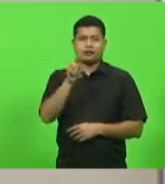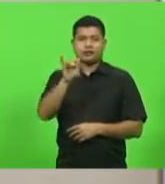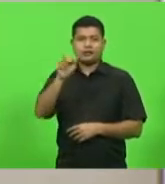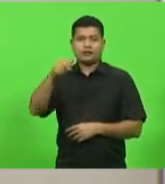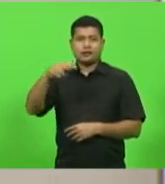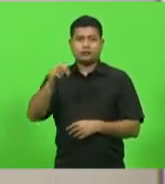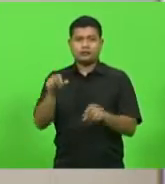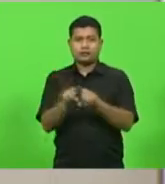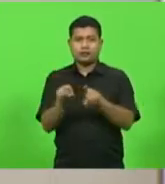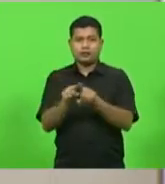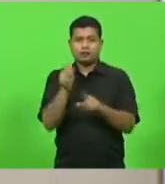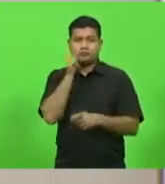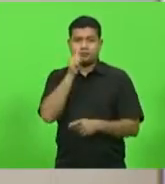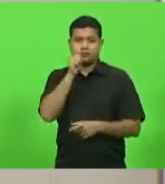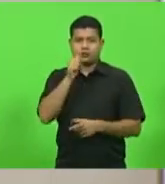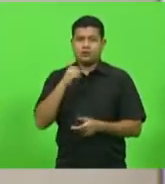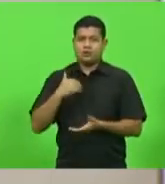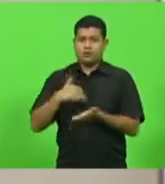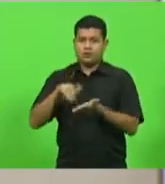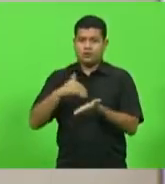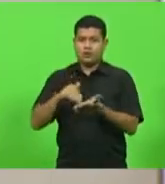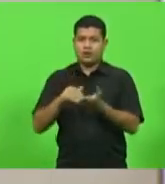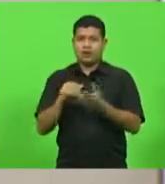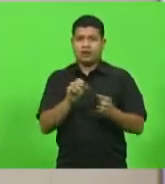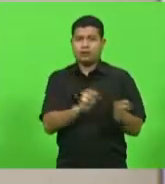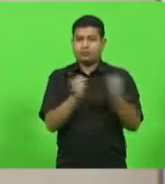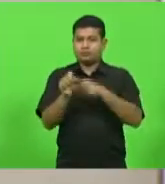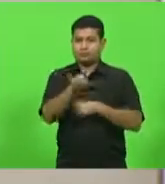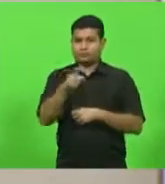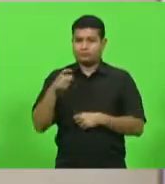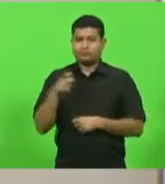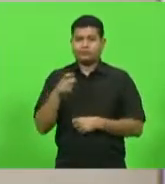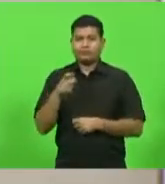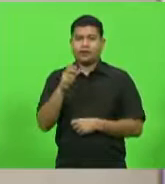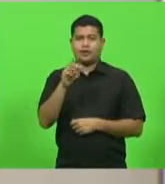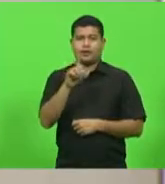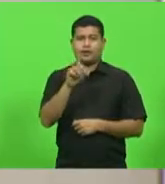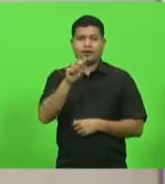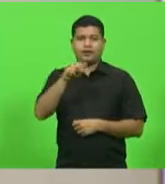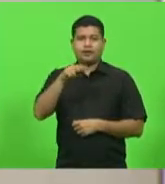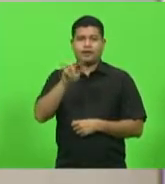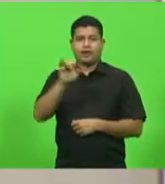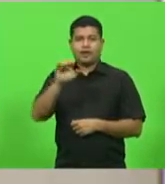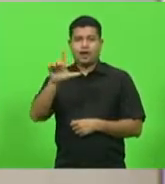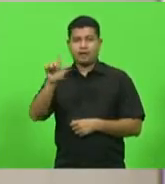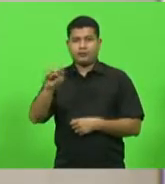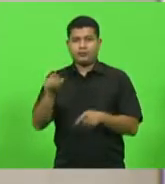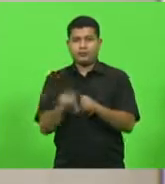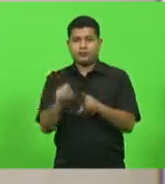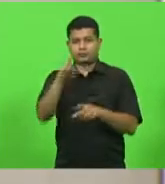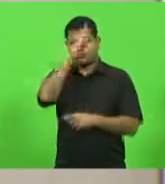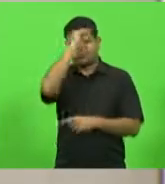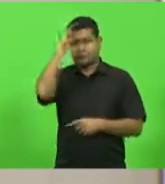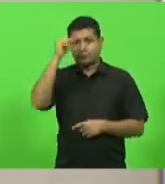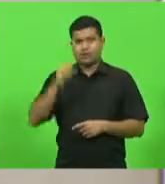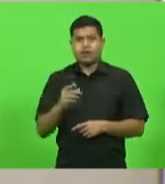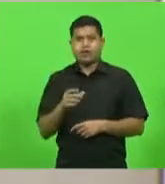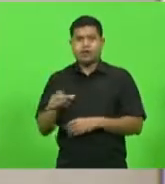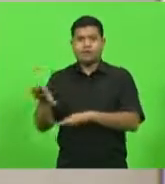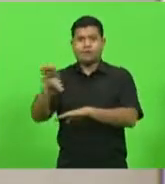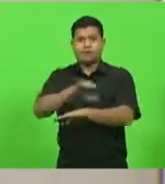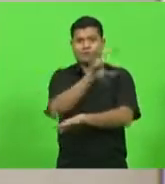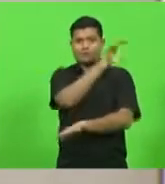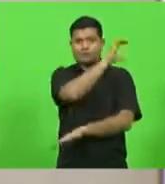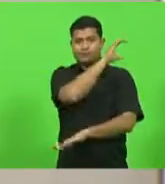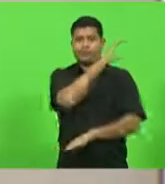Executiva de Assuntos Internacionais, Daniela Abreu. Excelentíssimo Senhor Prefeito do Município de Dionísio Cerqueira,